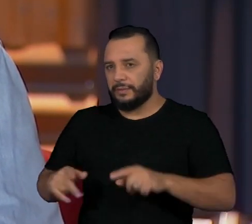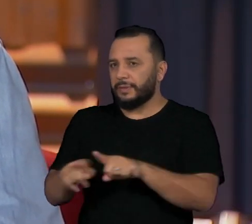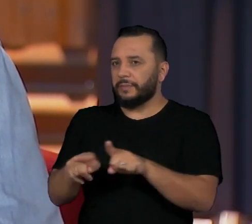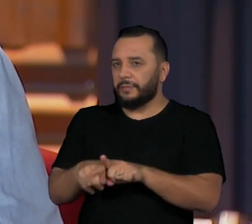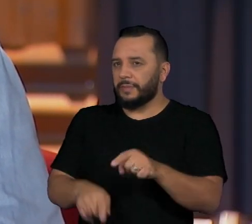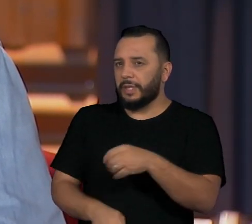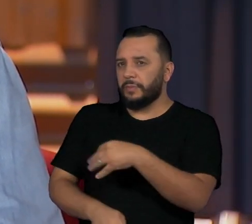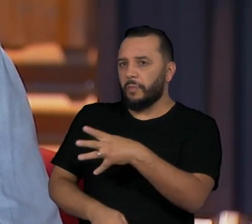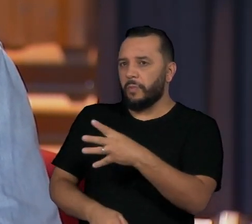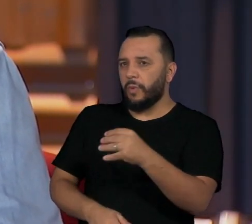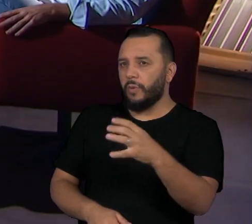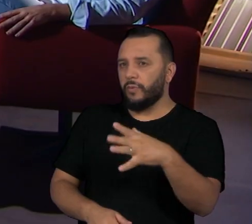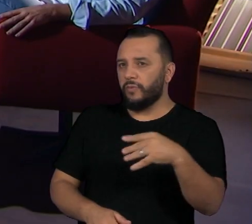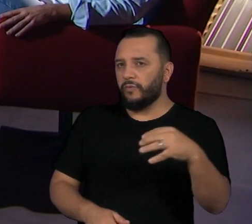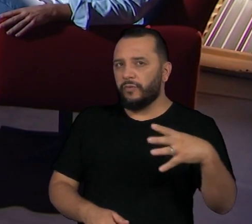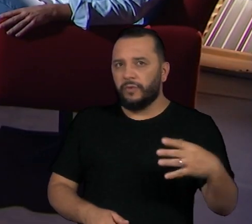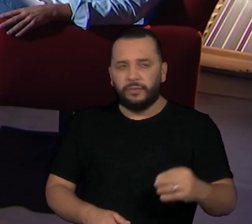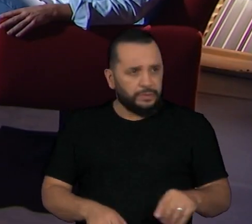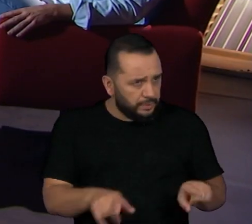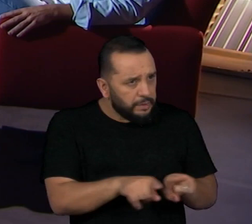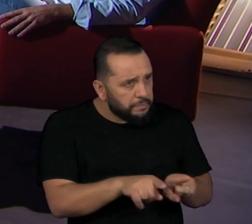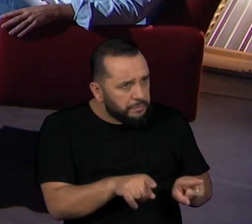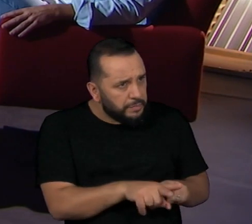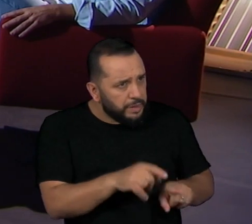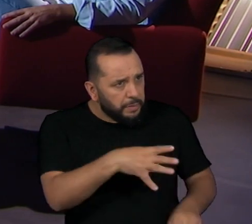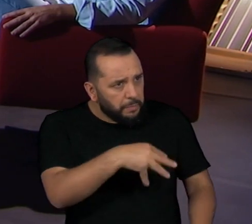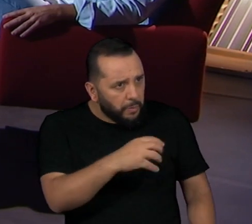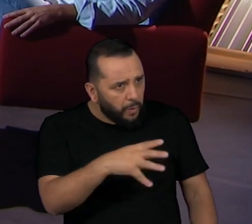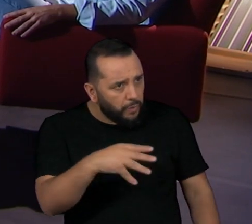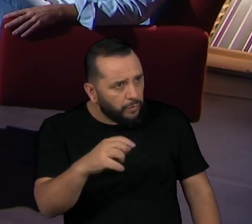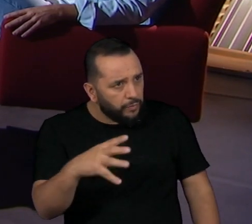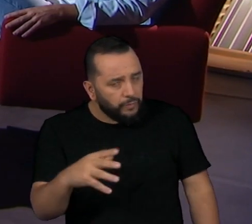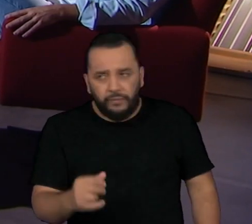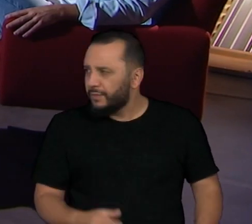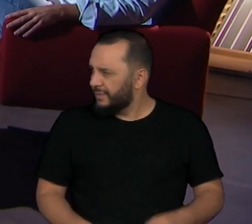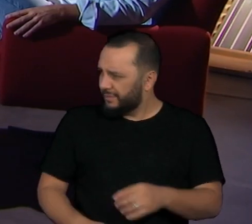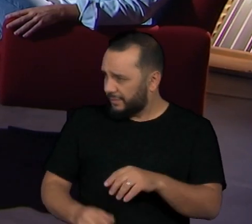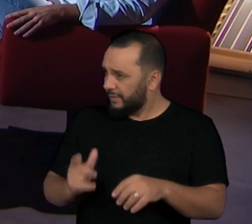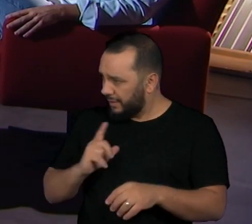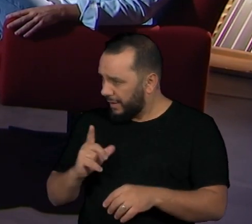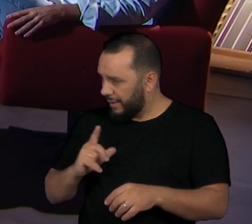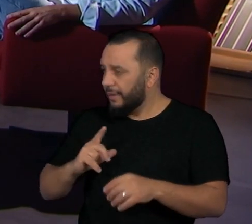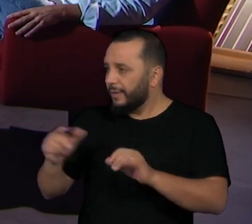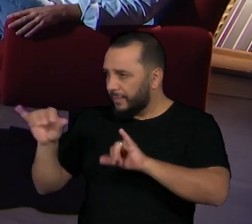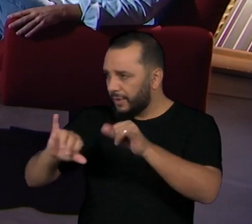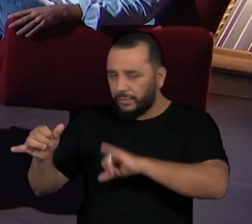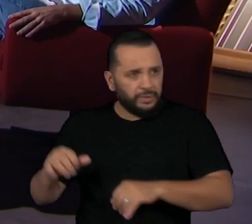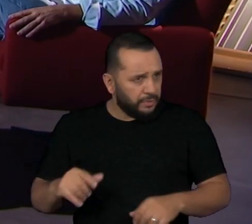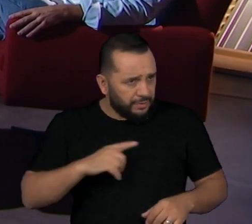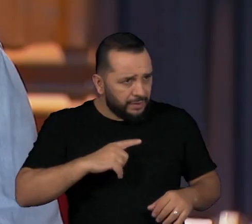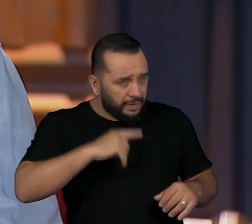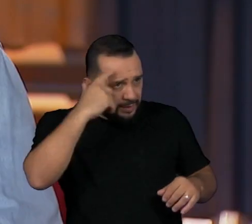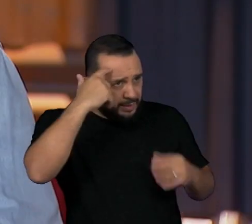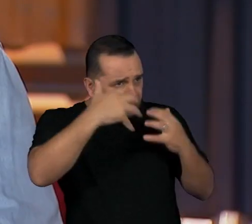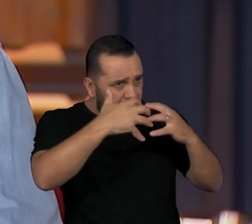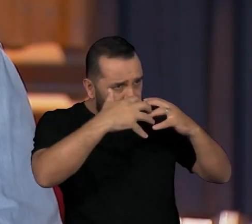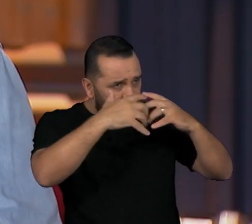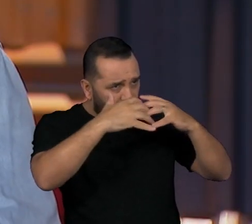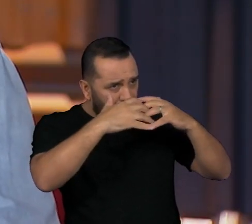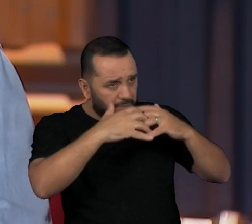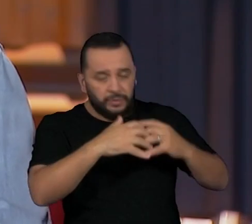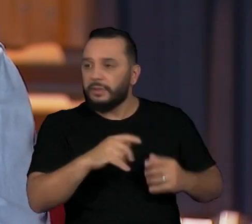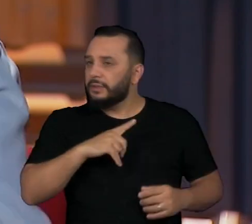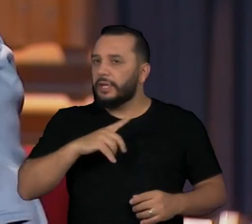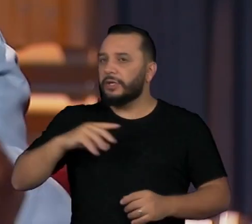muitas alunas, alunos, temos polvos no laboratório. Cérebro? O polvo tem cérebro? O polvo tem 9 cérebros. Um